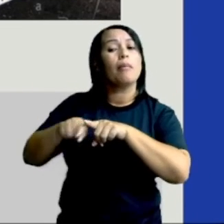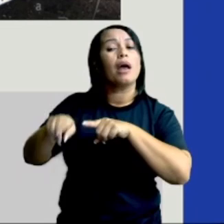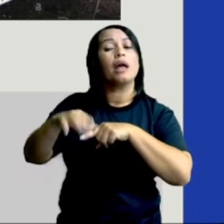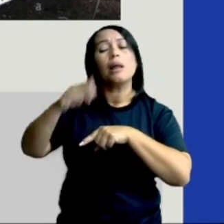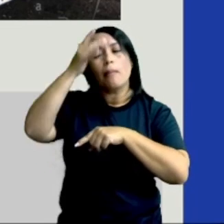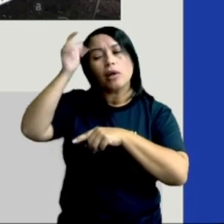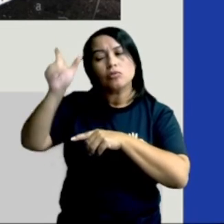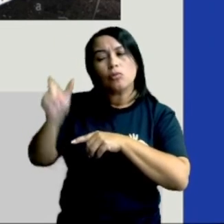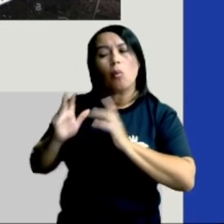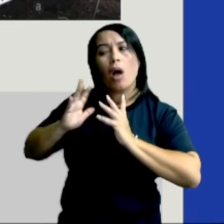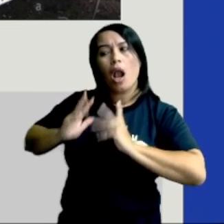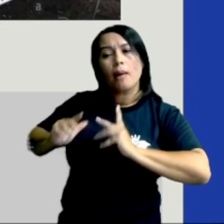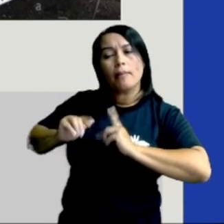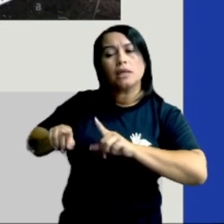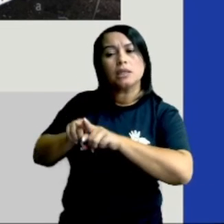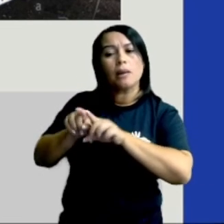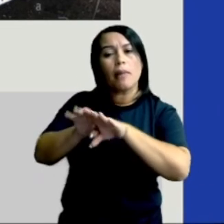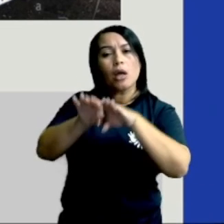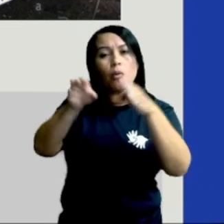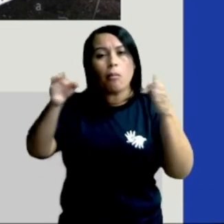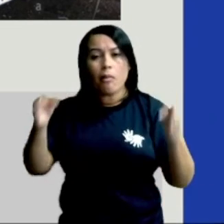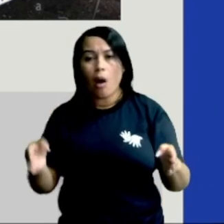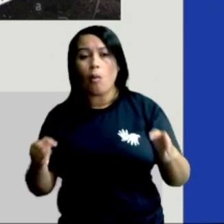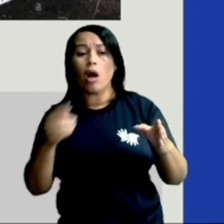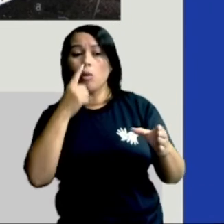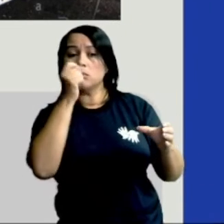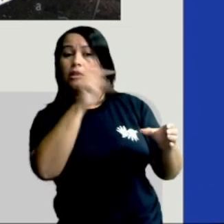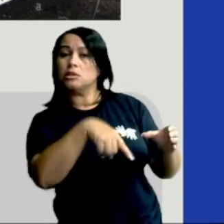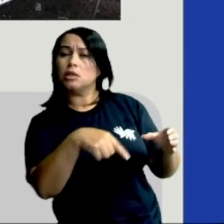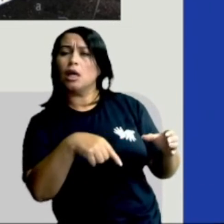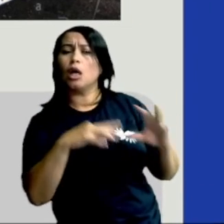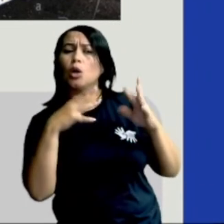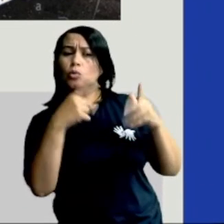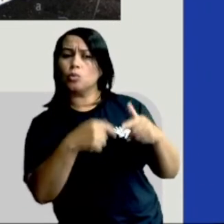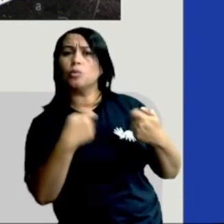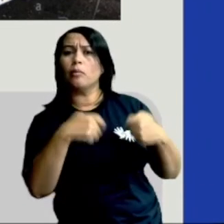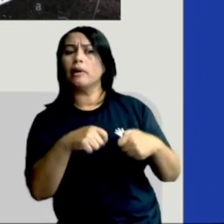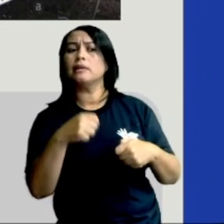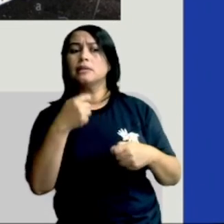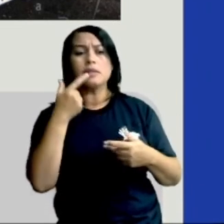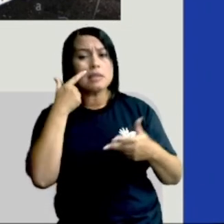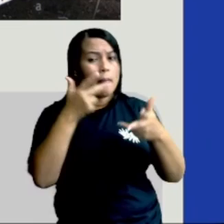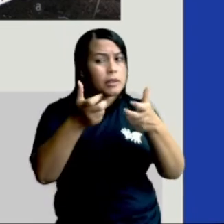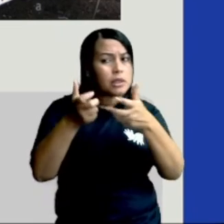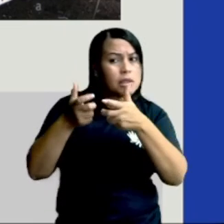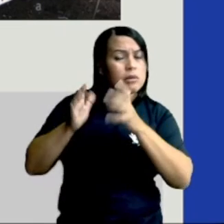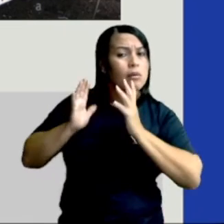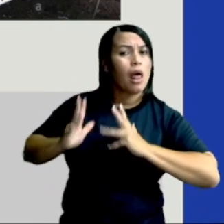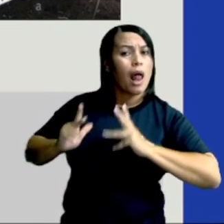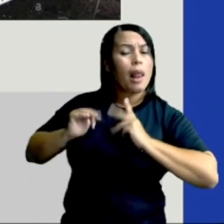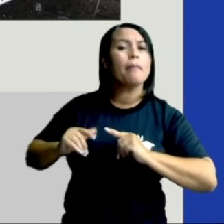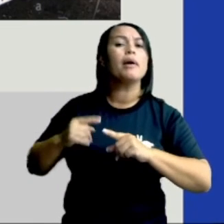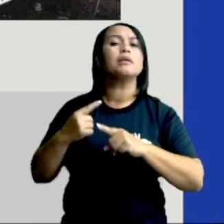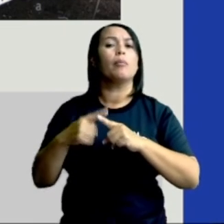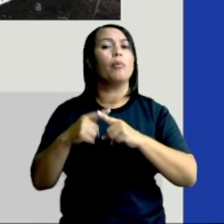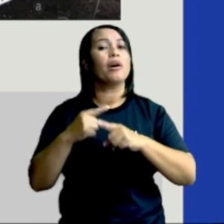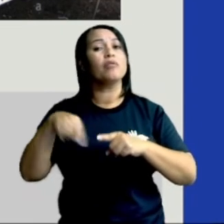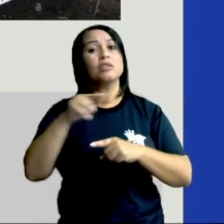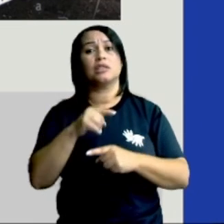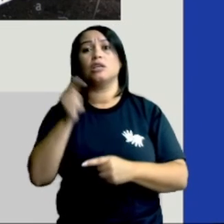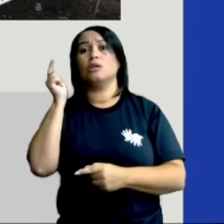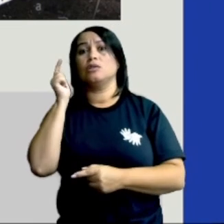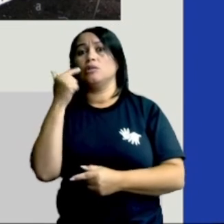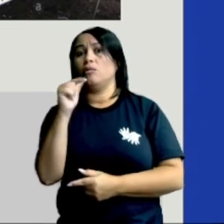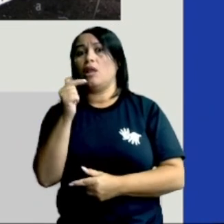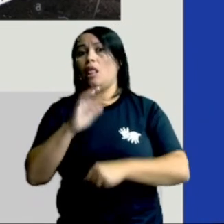do atendente, do balcão, das lixeiras, tudo que você vai comer para não conseguir, não adquirir uma doença transmitida